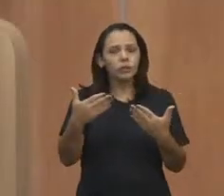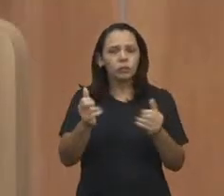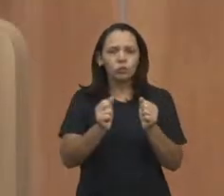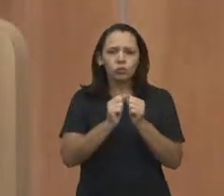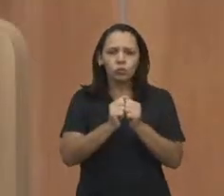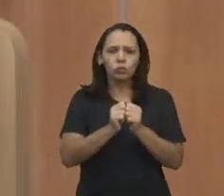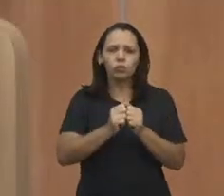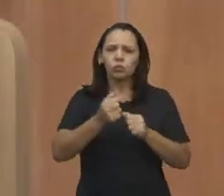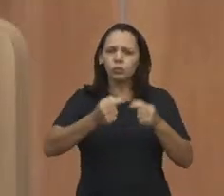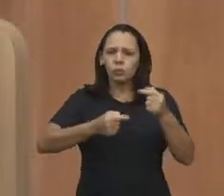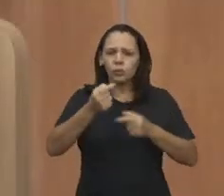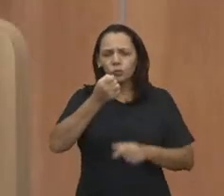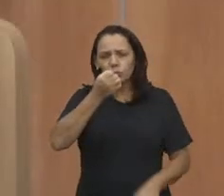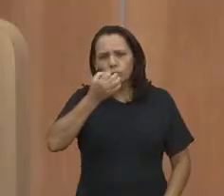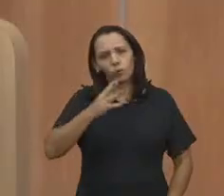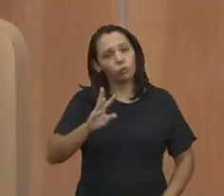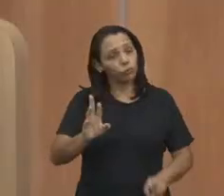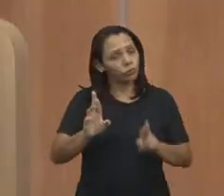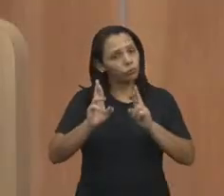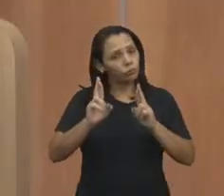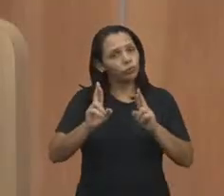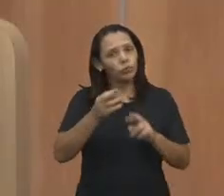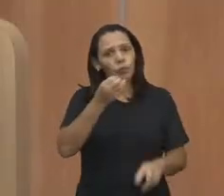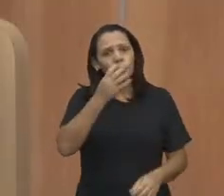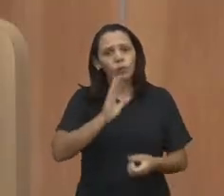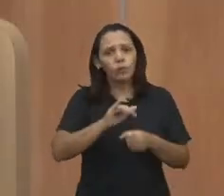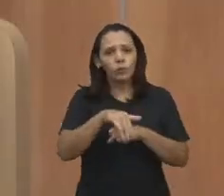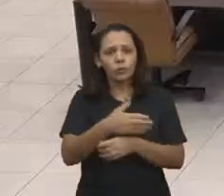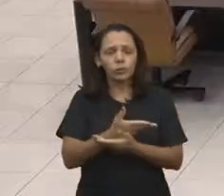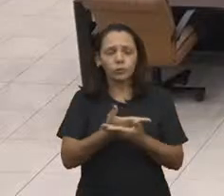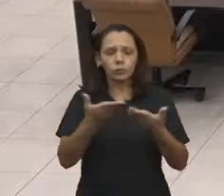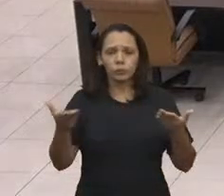bom debate aqui essa noite e boa noite a todos.